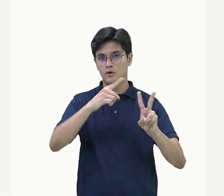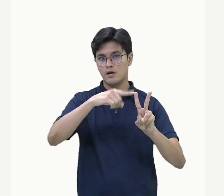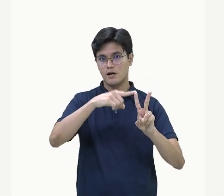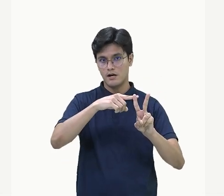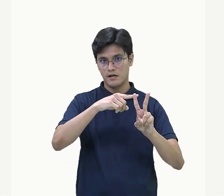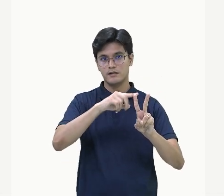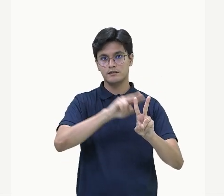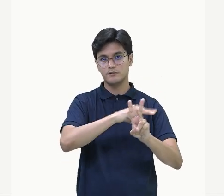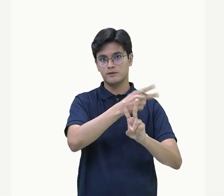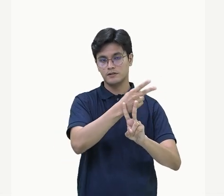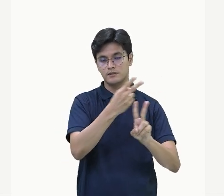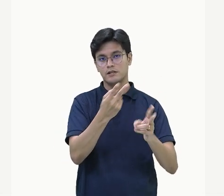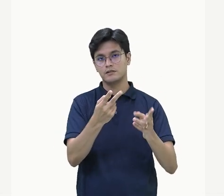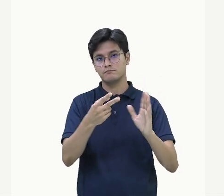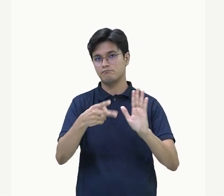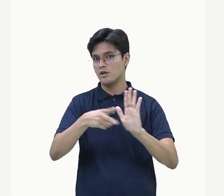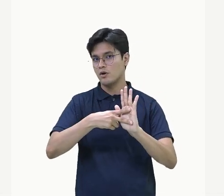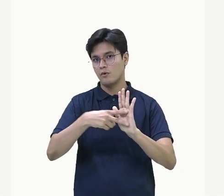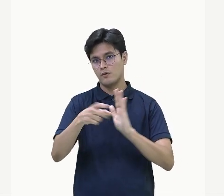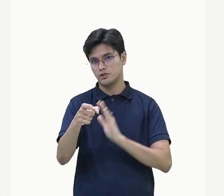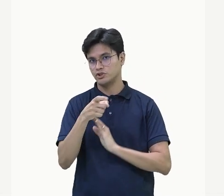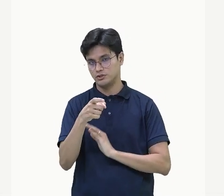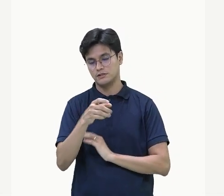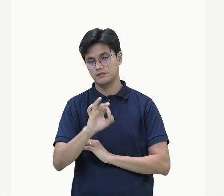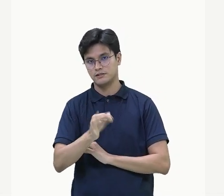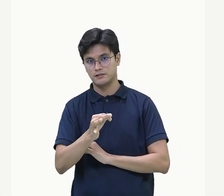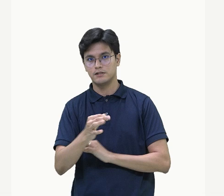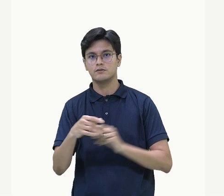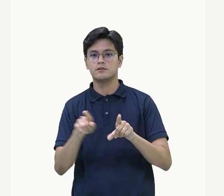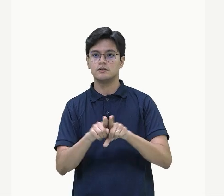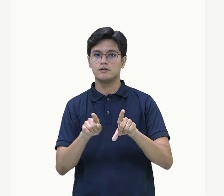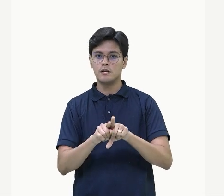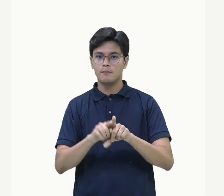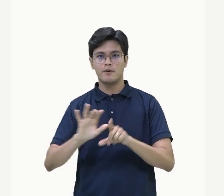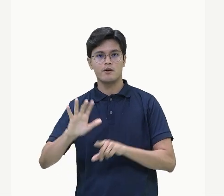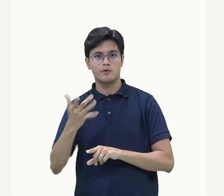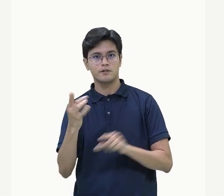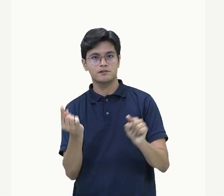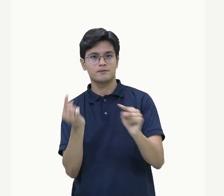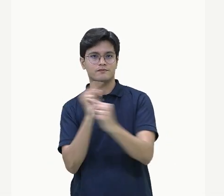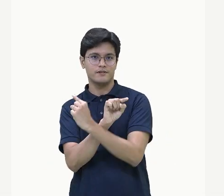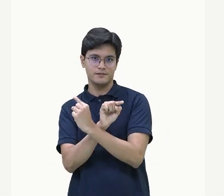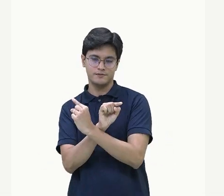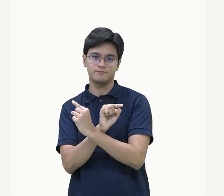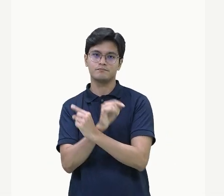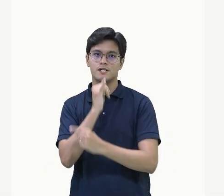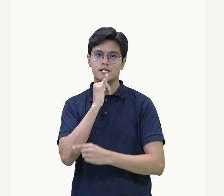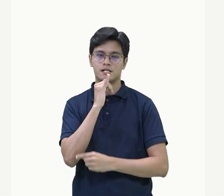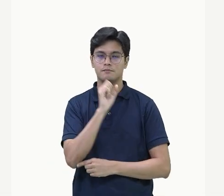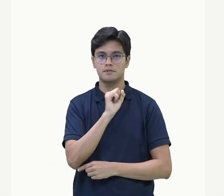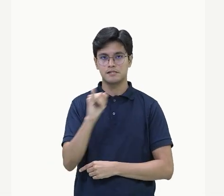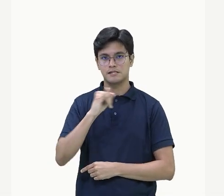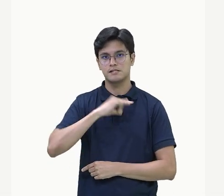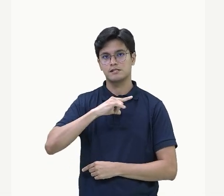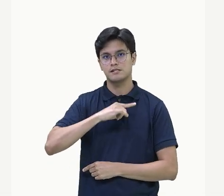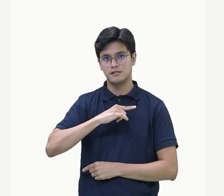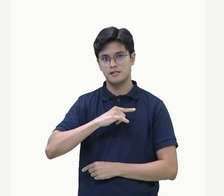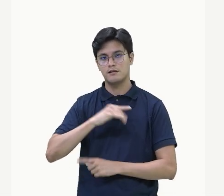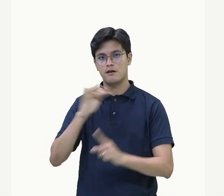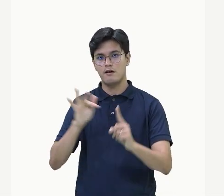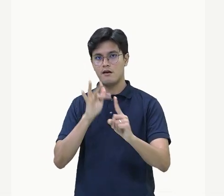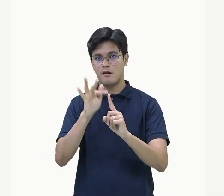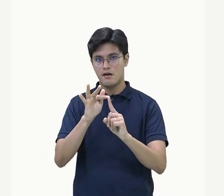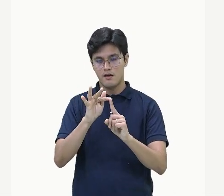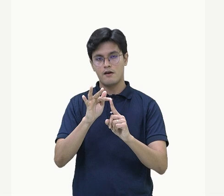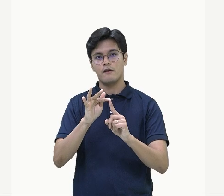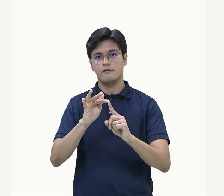quadrado é o próprio x. E o mesmo vai acontecer aqui na sua inversa. Quando a gente tem f de g de x,